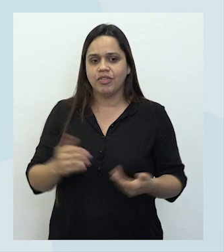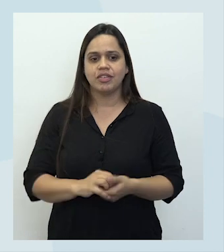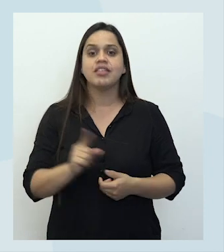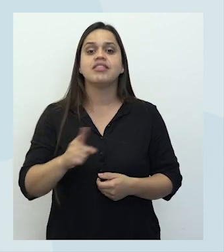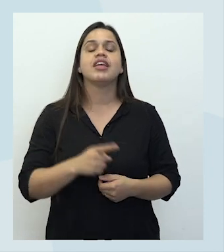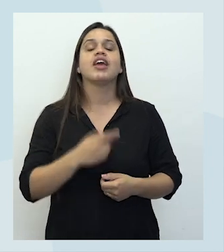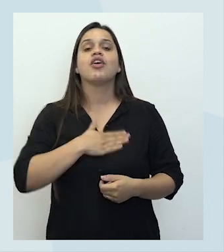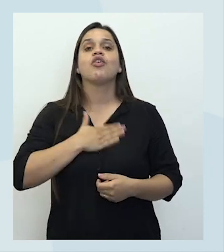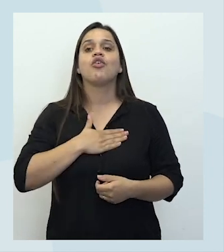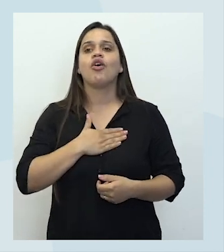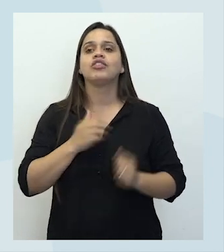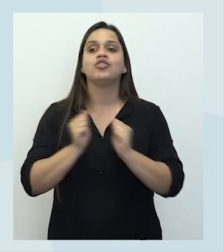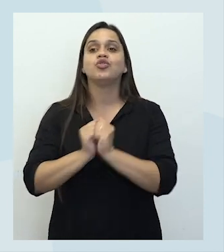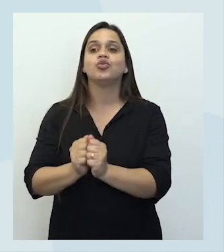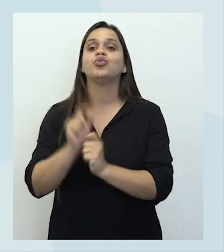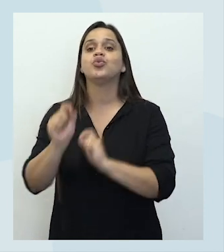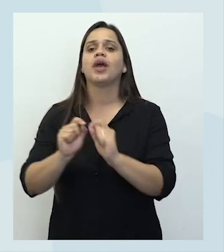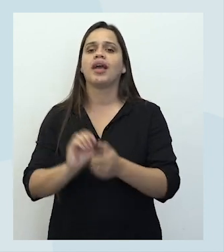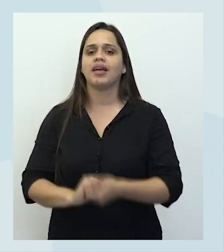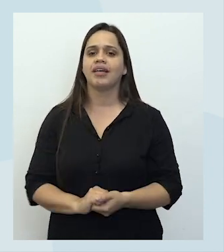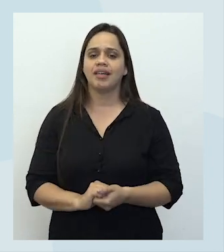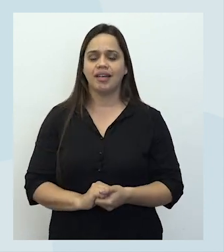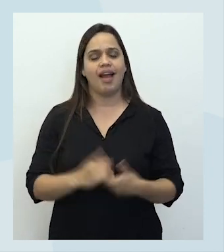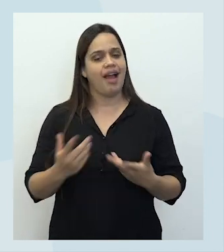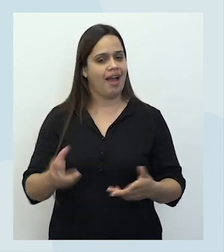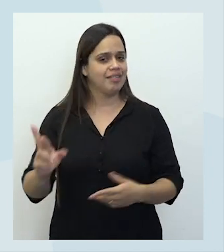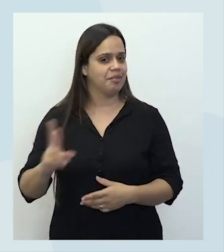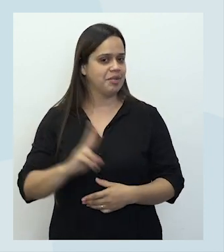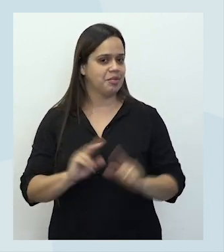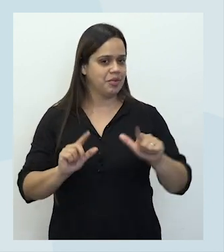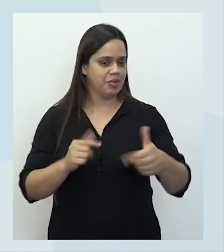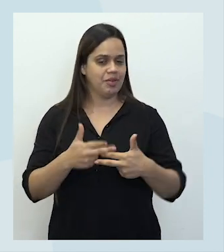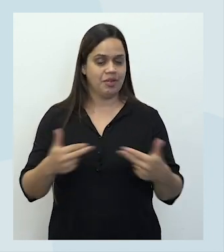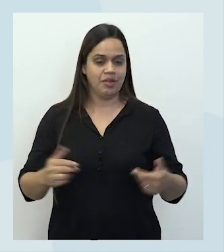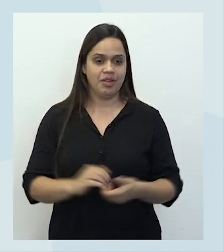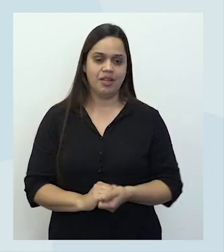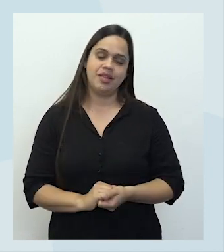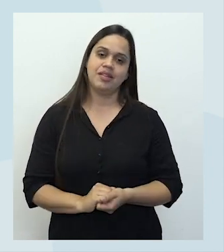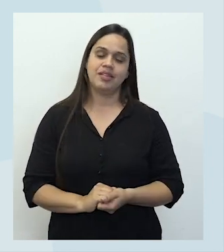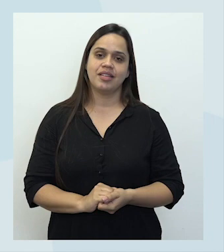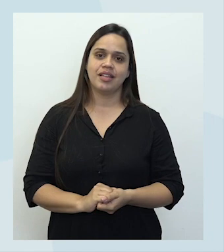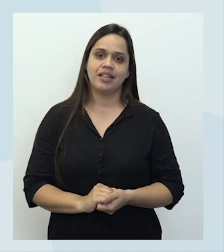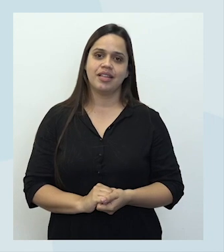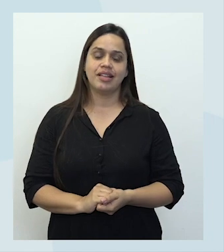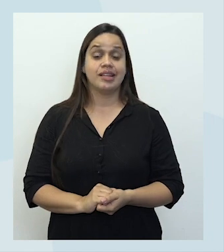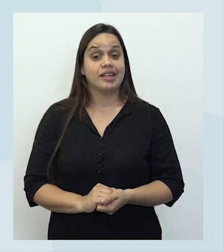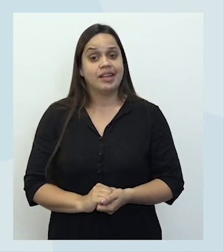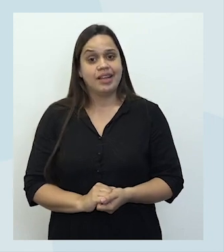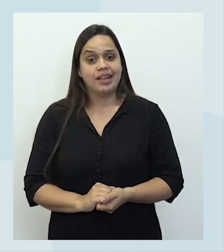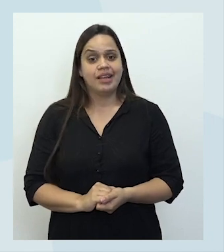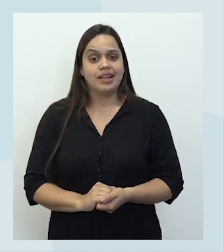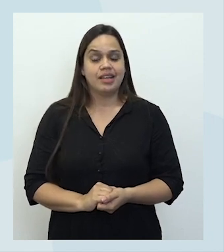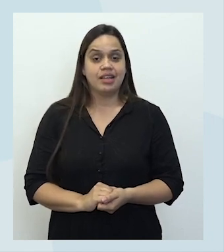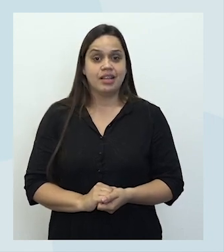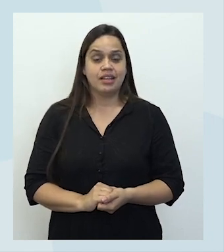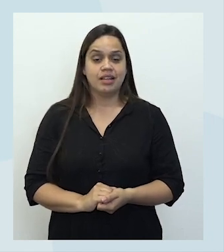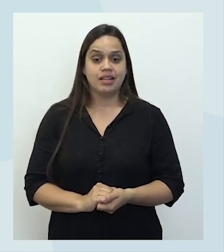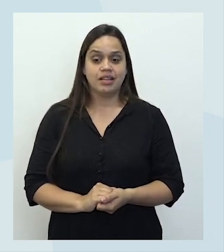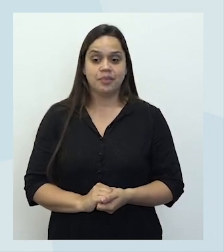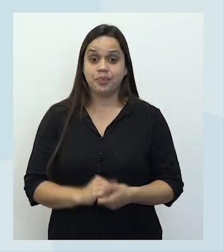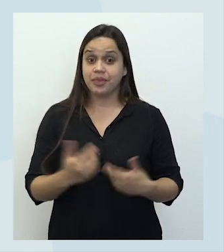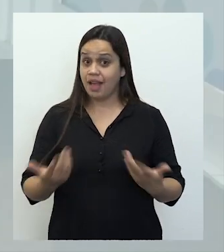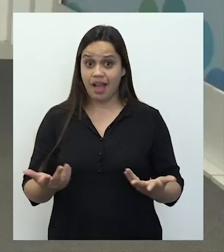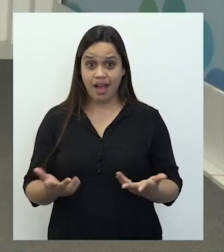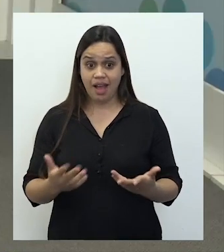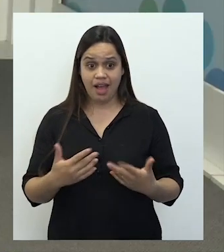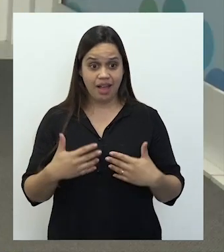gosta... responder outra coisa. A pergunta. Com quem eu gosto de ir ao cinema? Vai fechar chat?